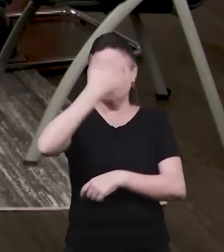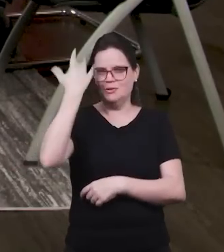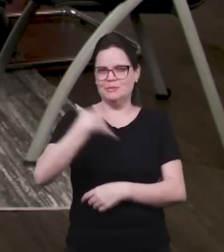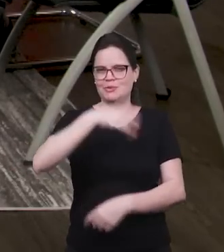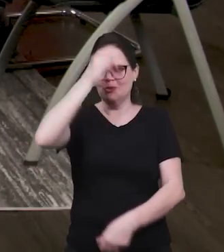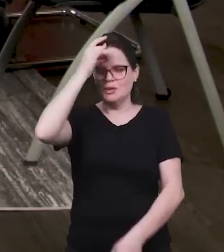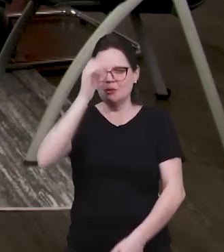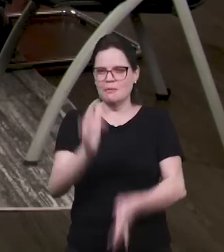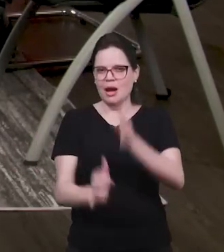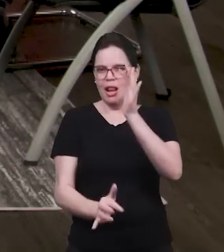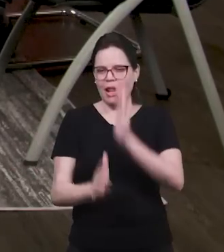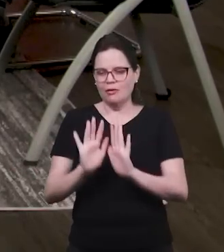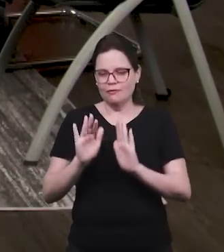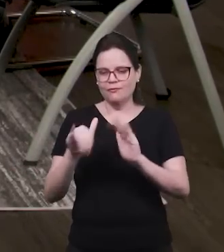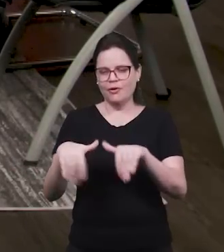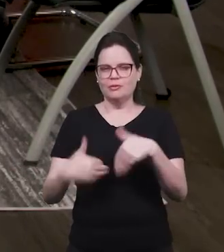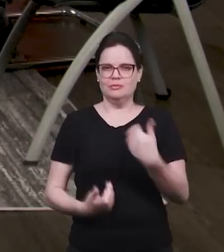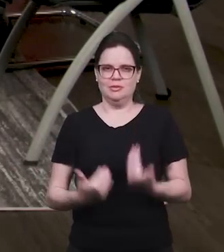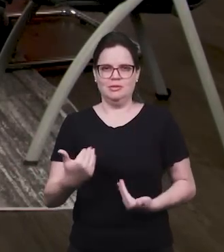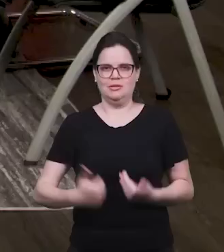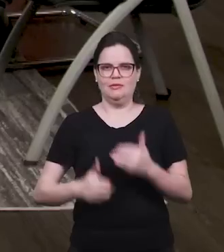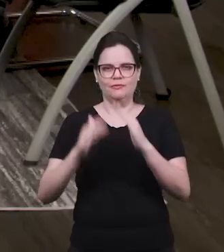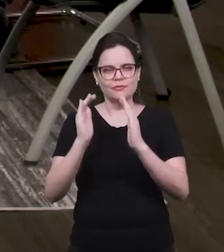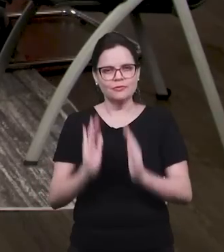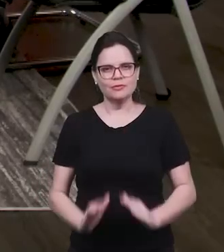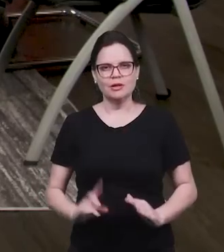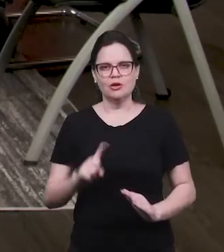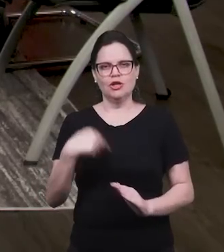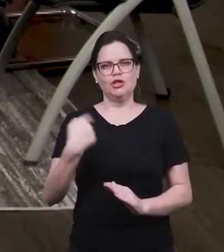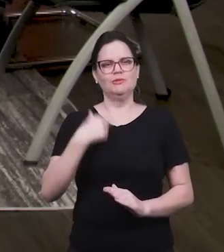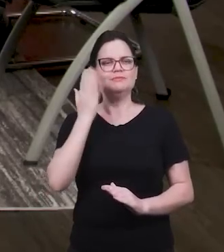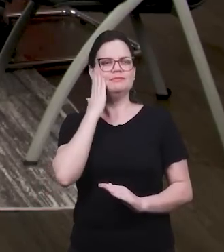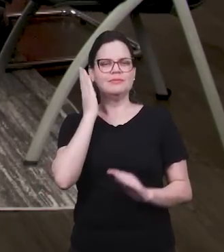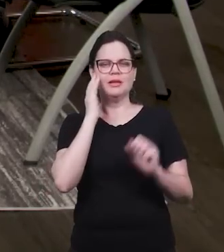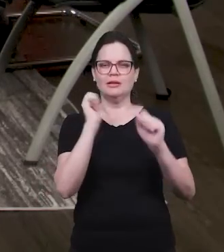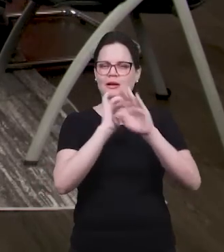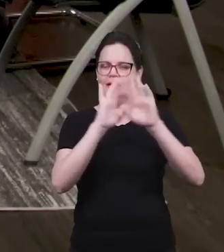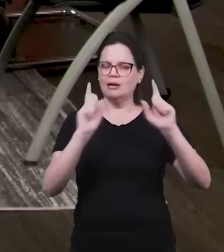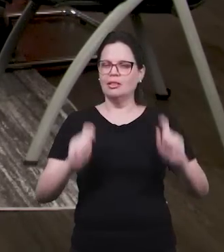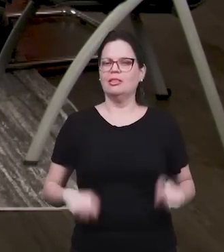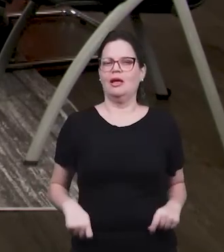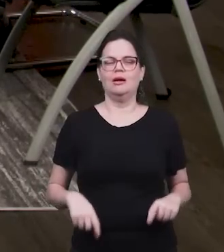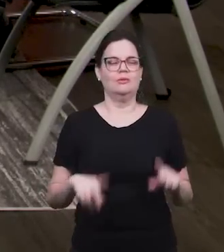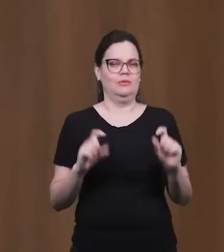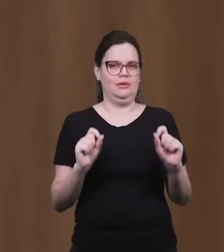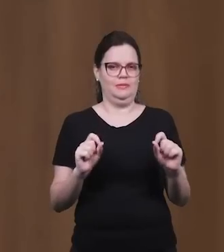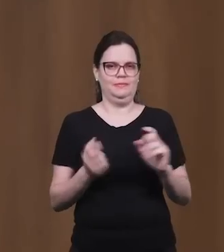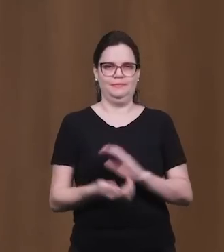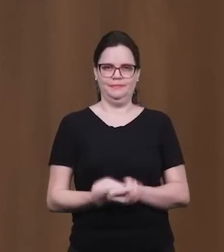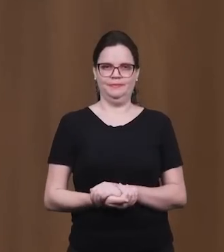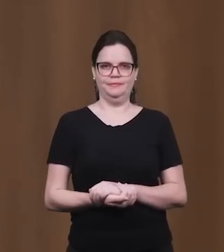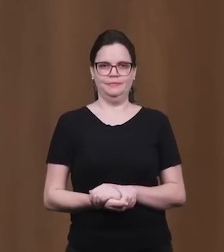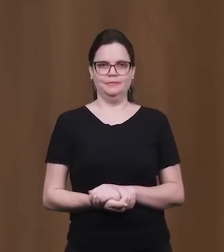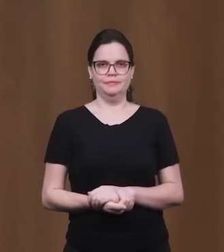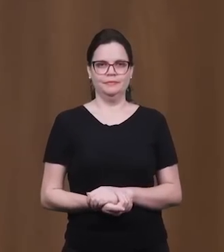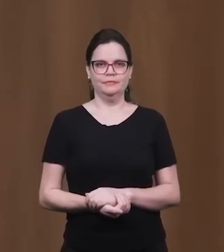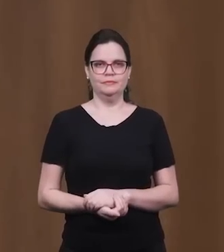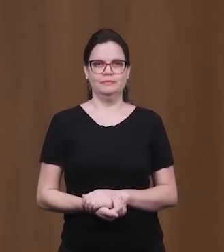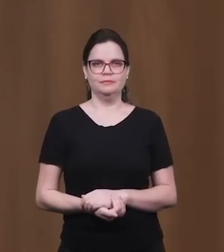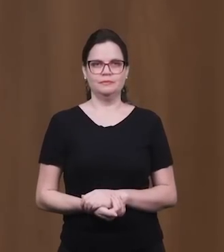segundo derramar ser apenas para a igreja fiel, algo que fica claro para todos nós é que